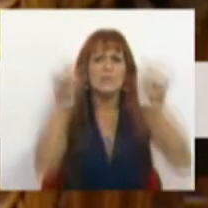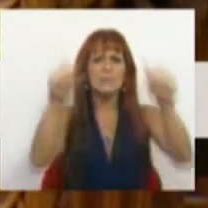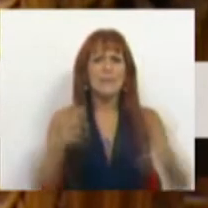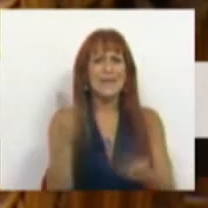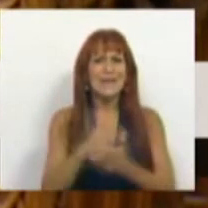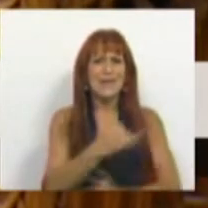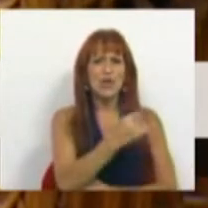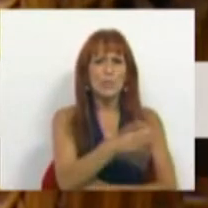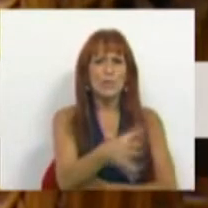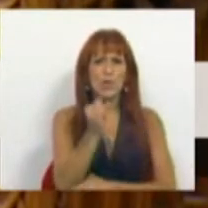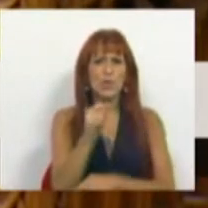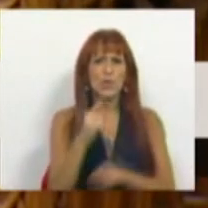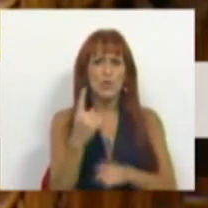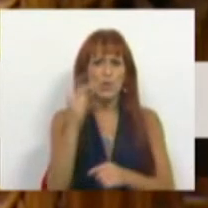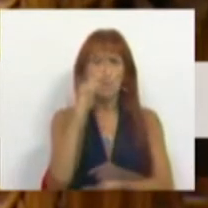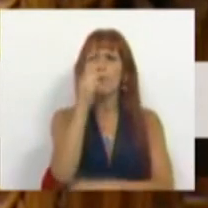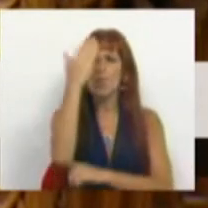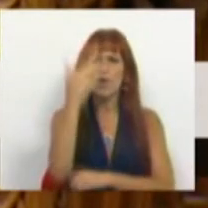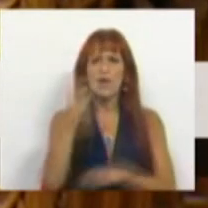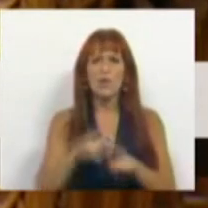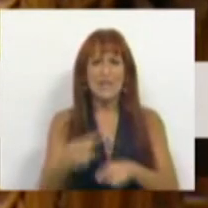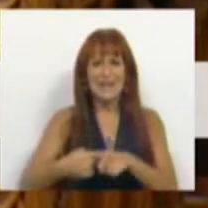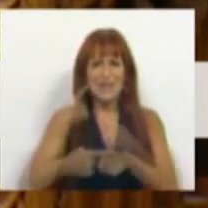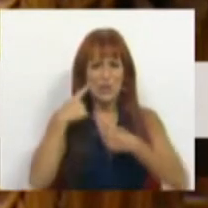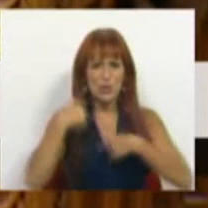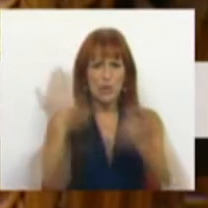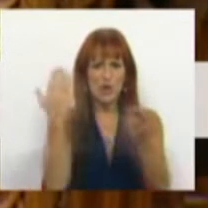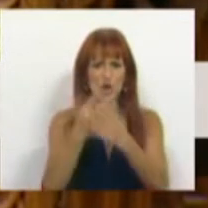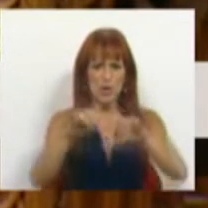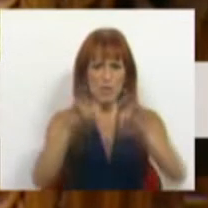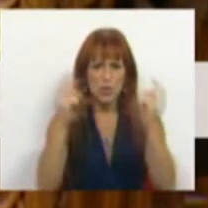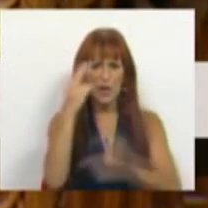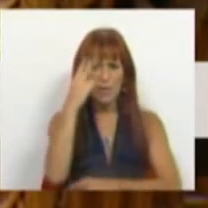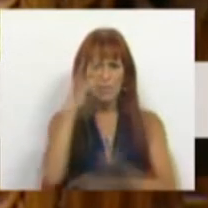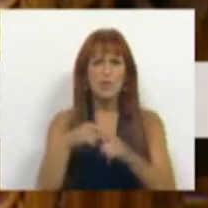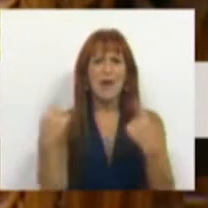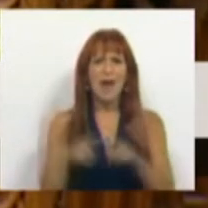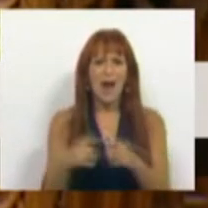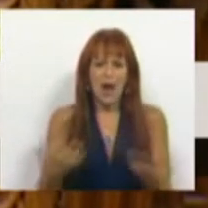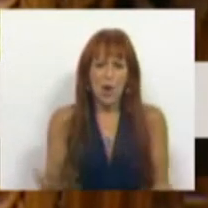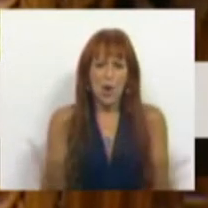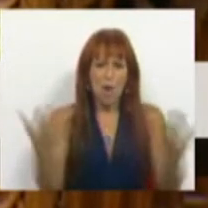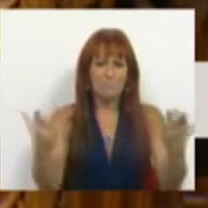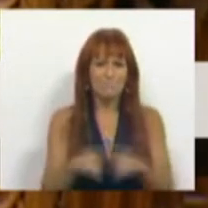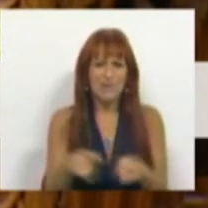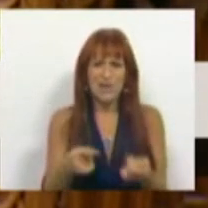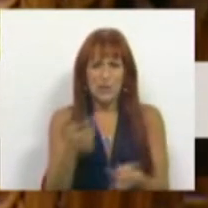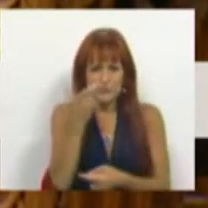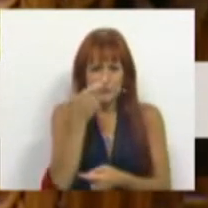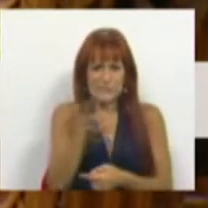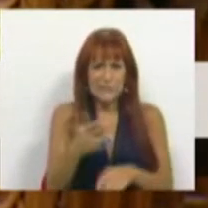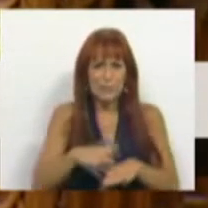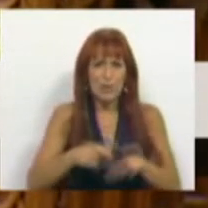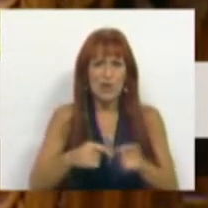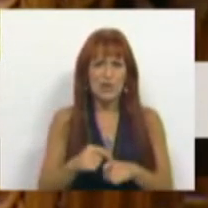desde 2012 como monumento de interesse público, a escola secundária de Camões encontra-se atualmente em estado de degradação devido